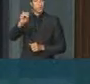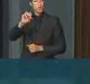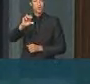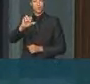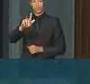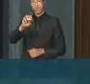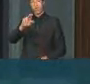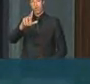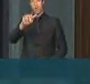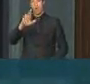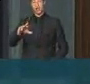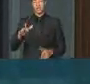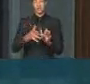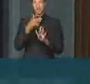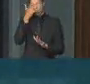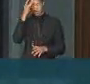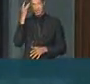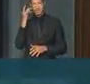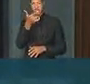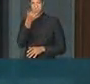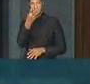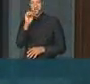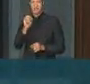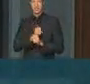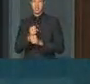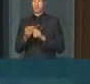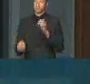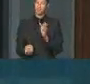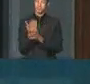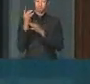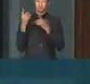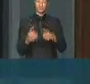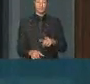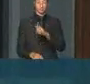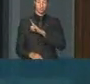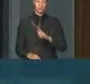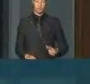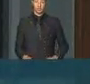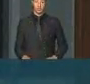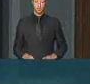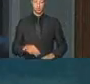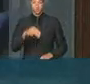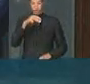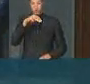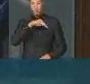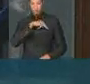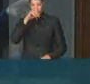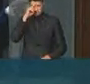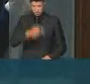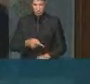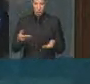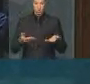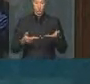alguns democratas que há 30 anos atrás se surgiam contra o governo militar hoje dizem que